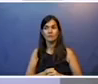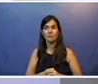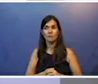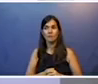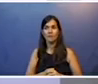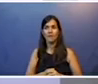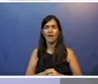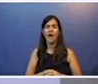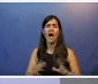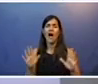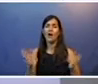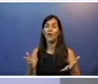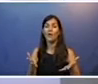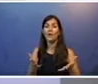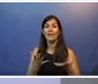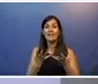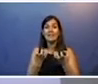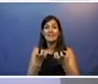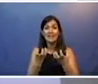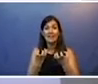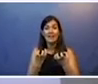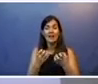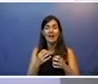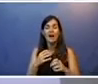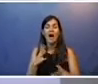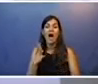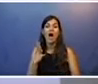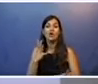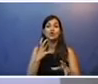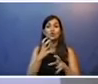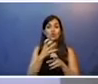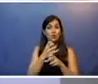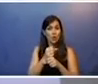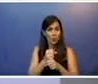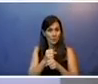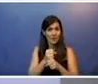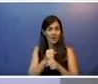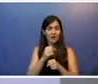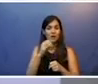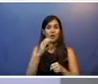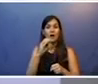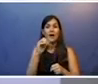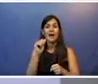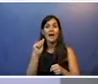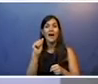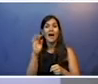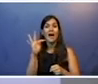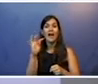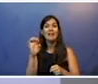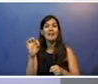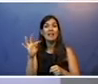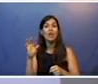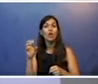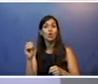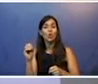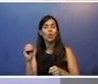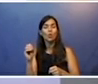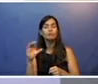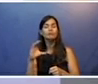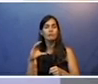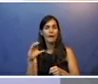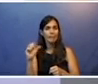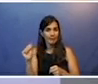Agora ele quer a soma dos catetos. Ele quer o 8 mais 6. Então a